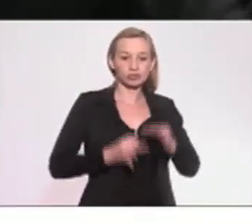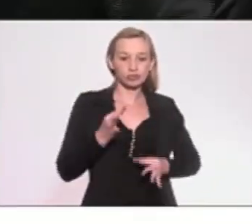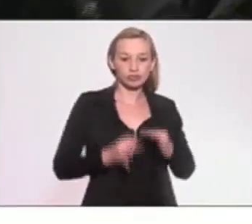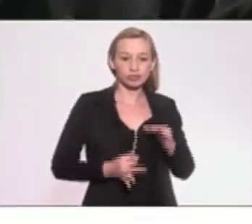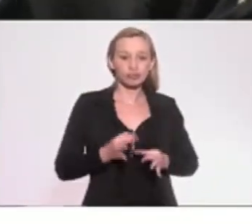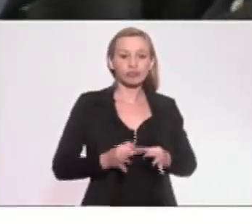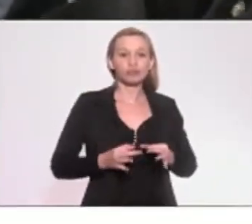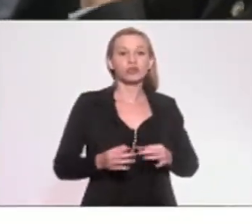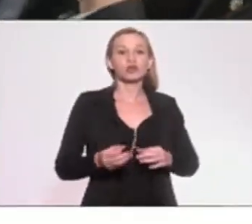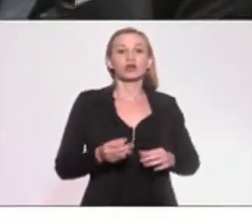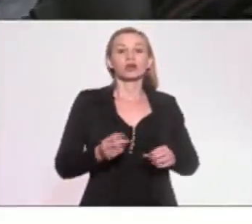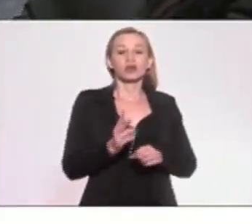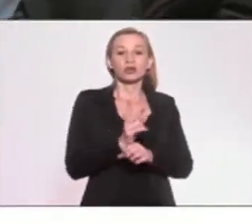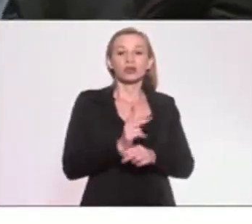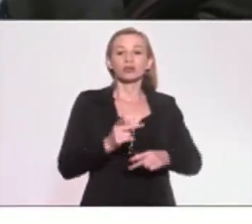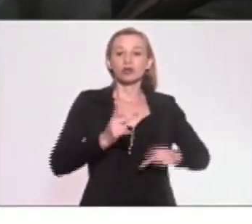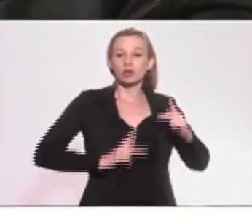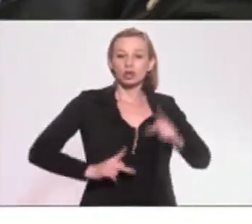da República, que